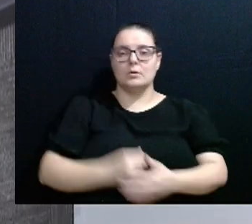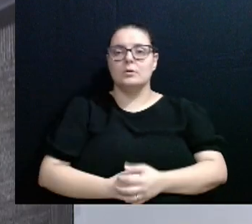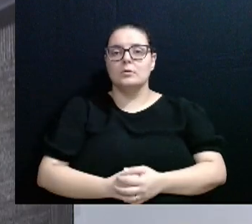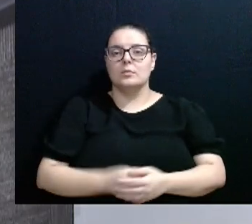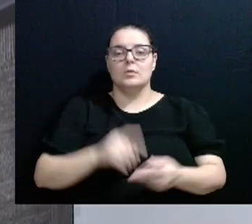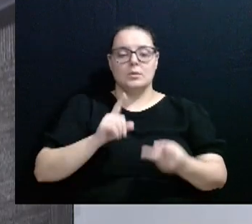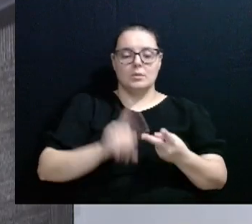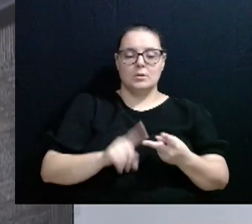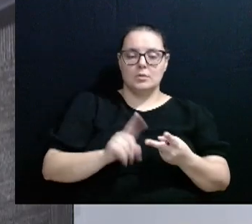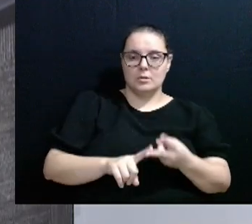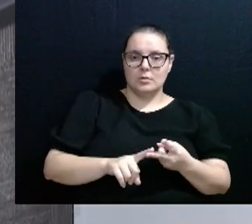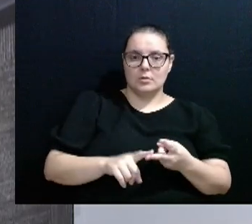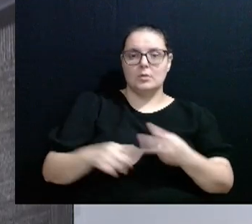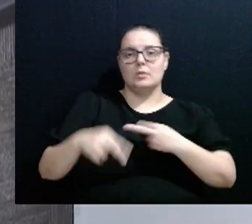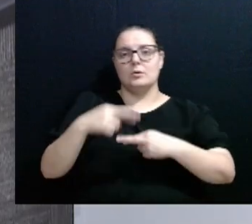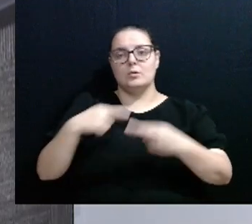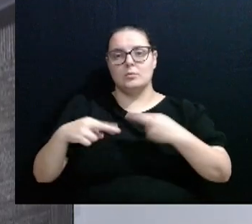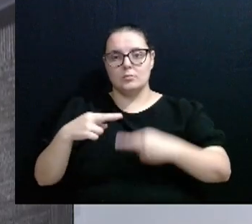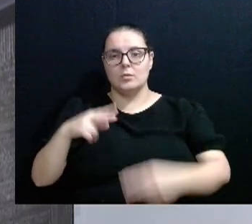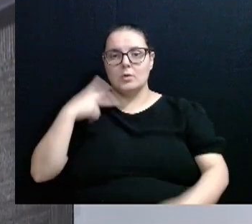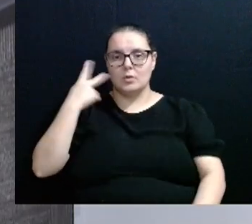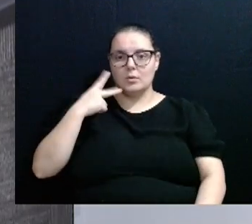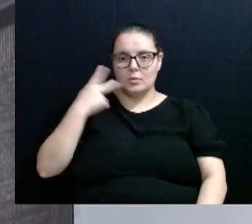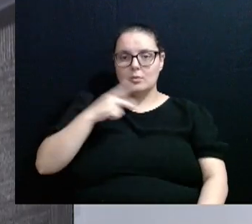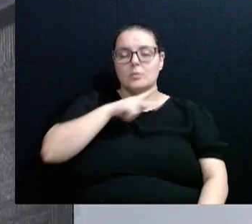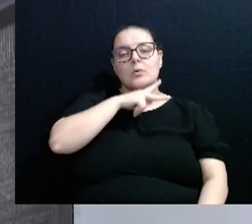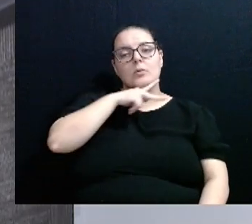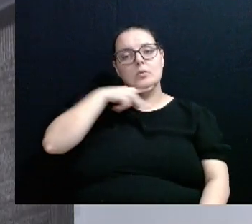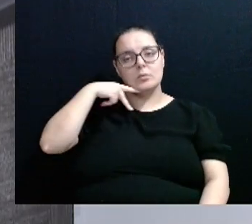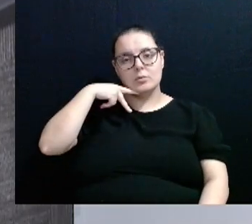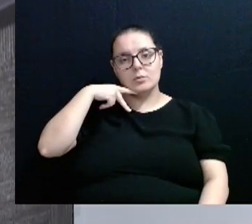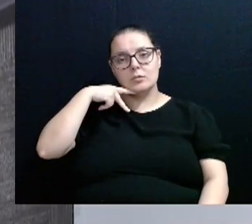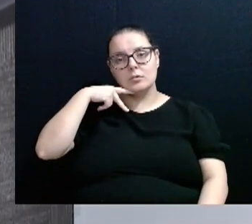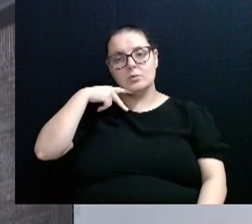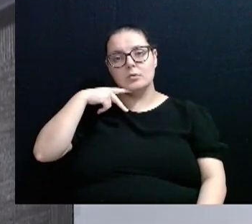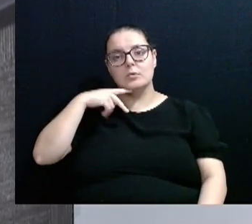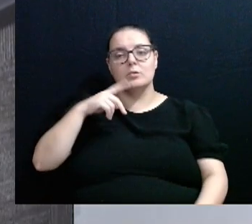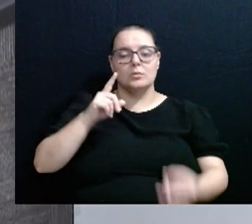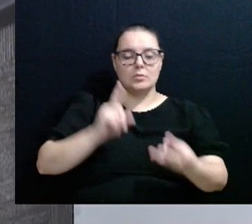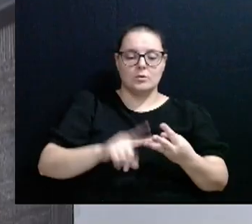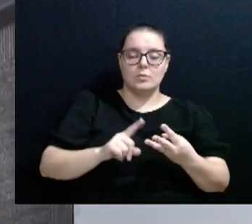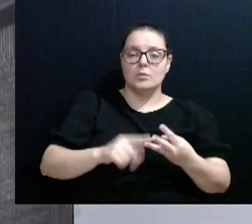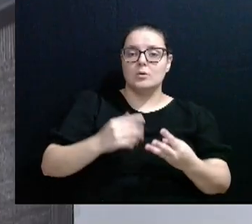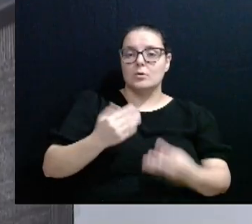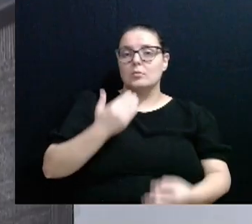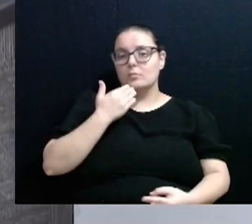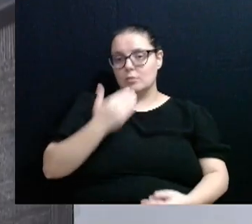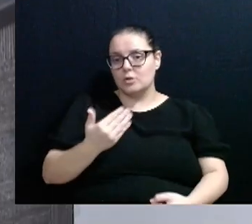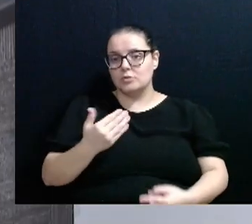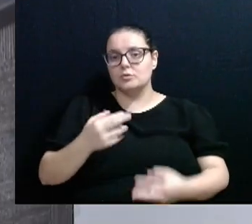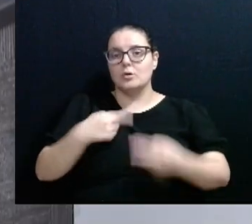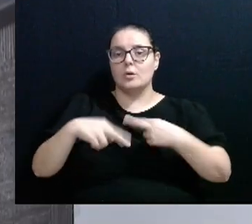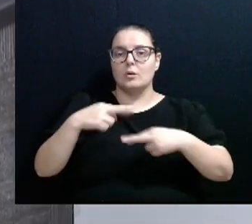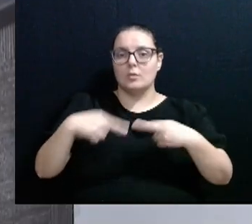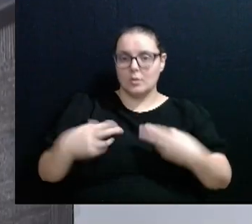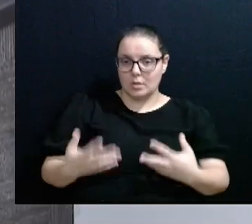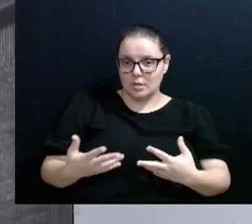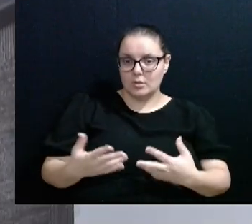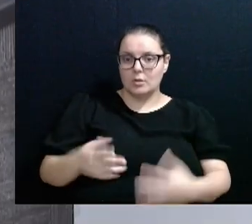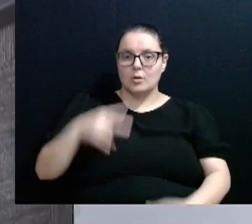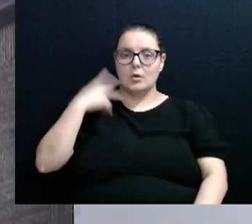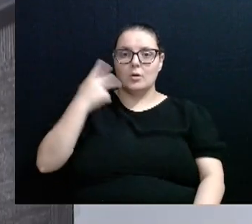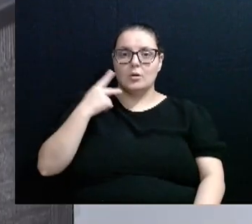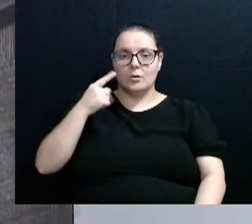em relação ao vereador Permínio Monteiro e um terceiro pedido em relação ao vereador